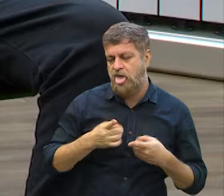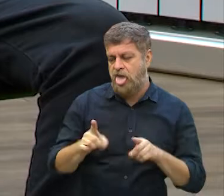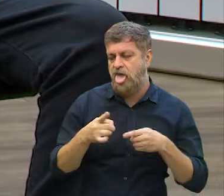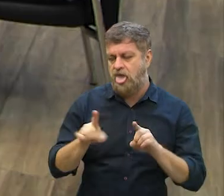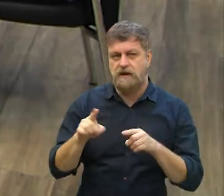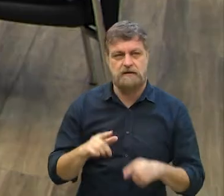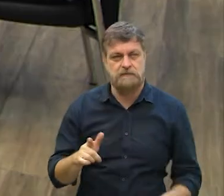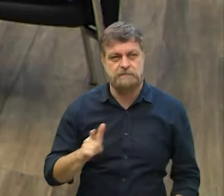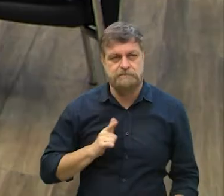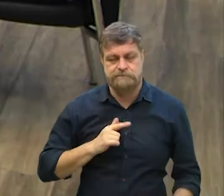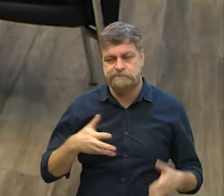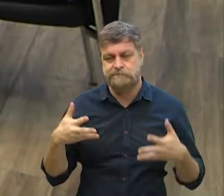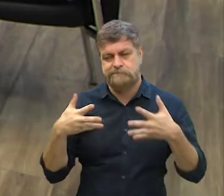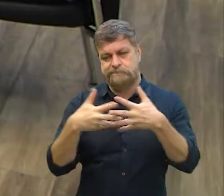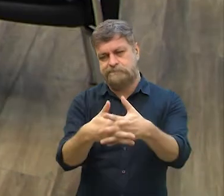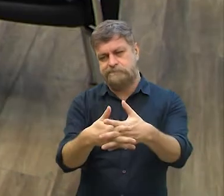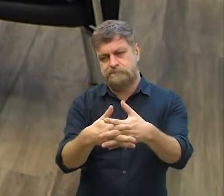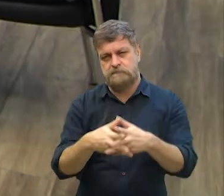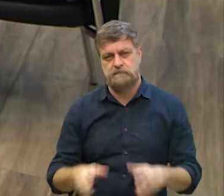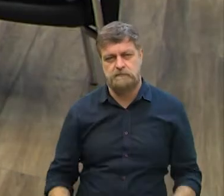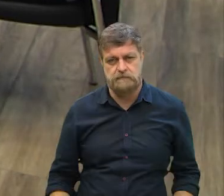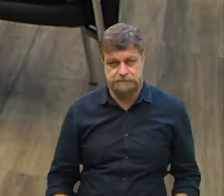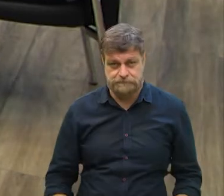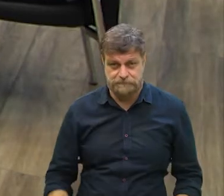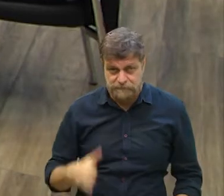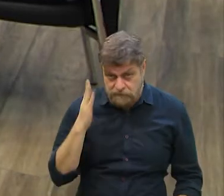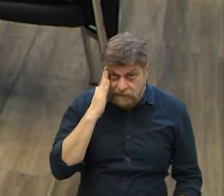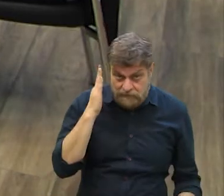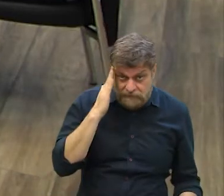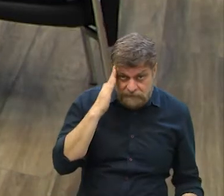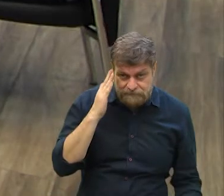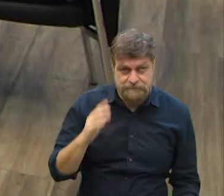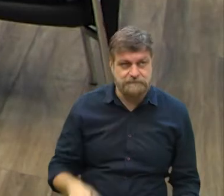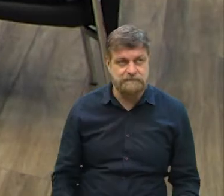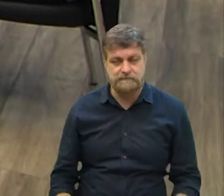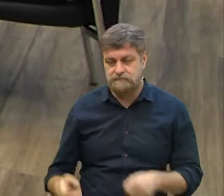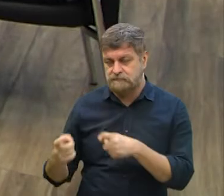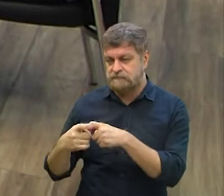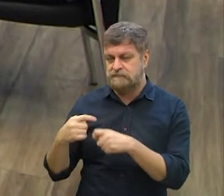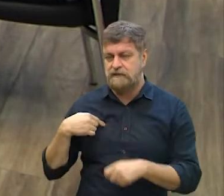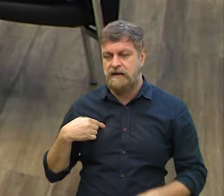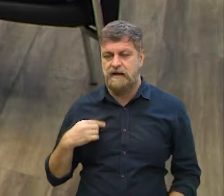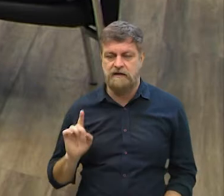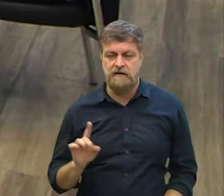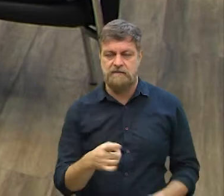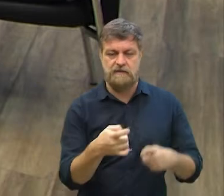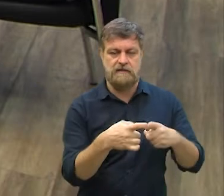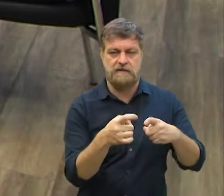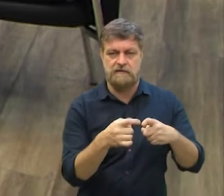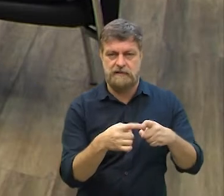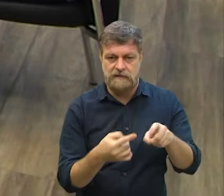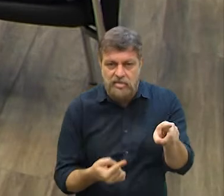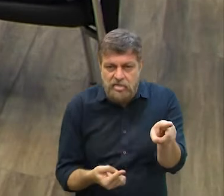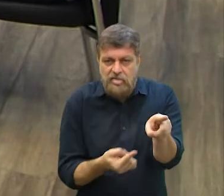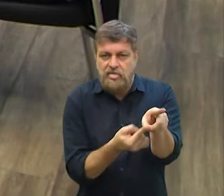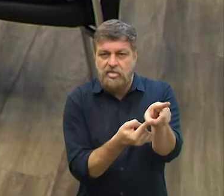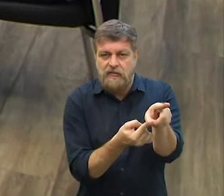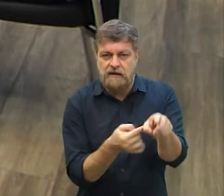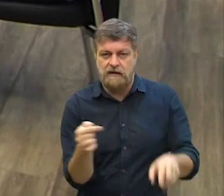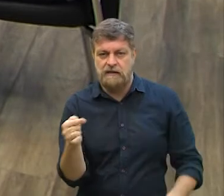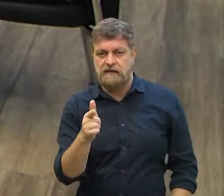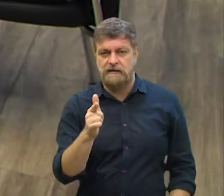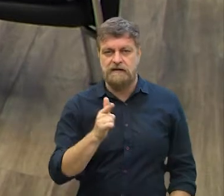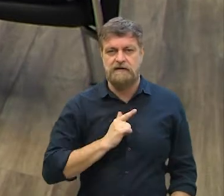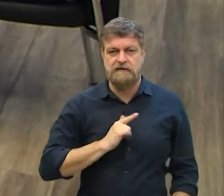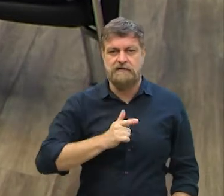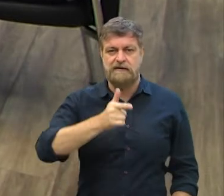Enfim. Acaba atrapalhando às vezes, né? Muito, né? E sabe, o Alexandre sabe disso. Já fui ao urologista fazer exame de próstata,